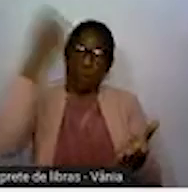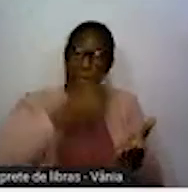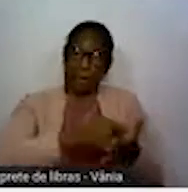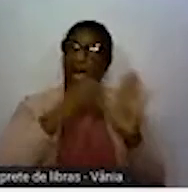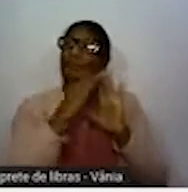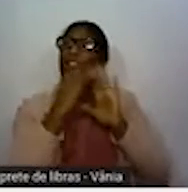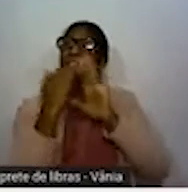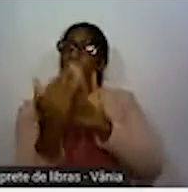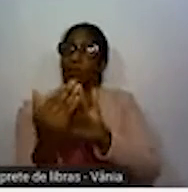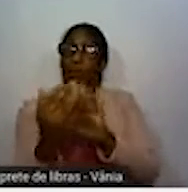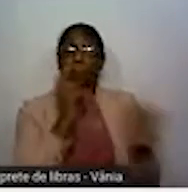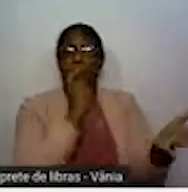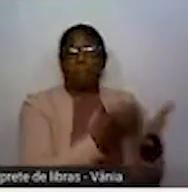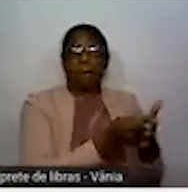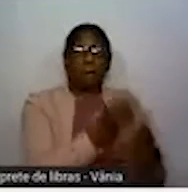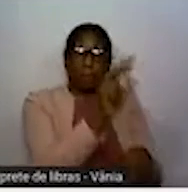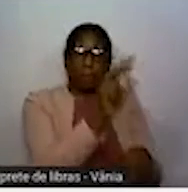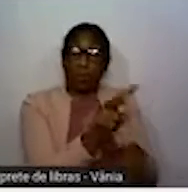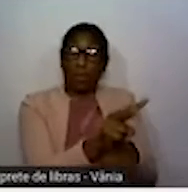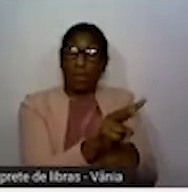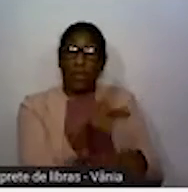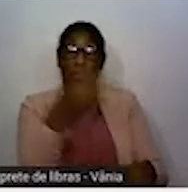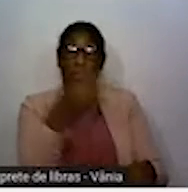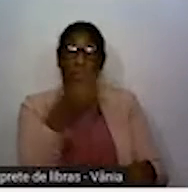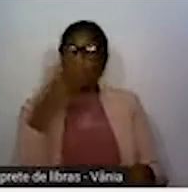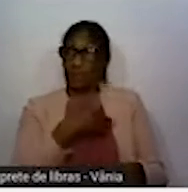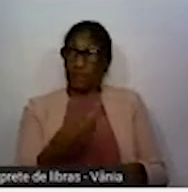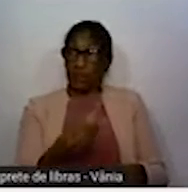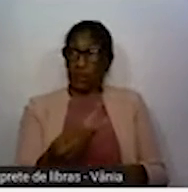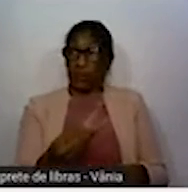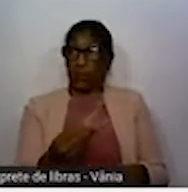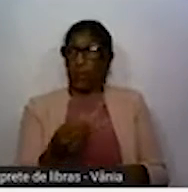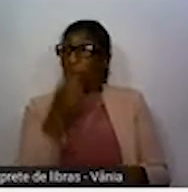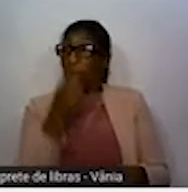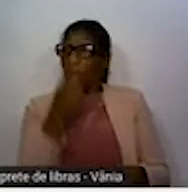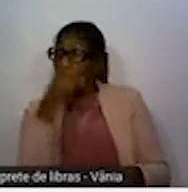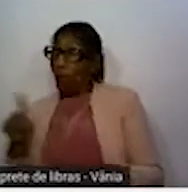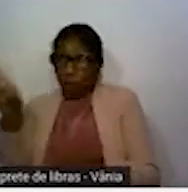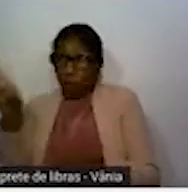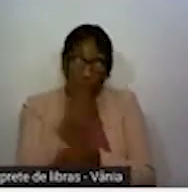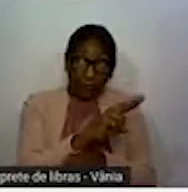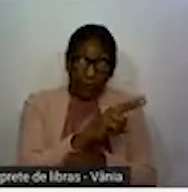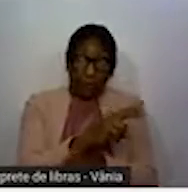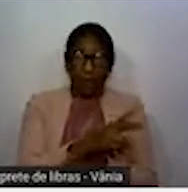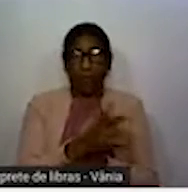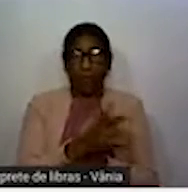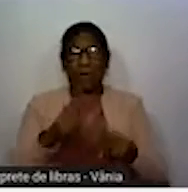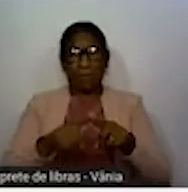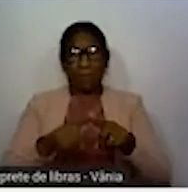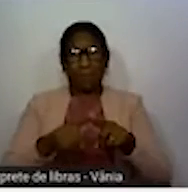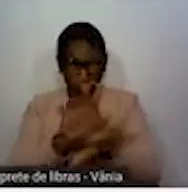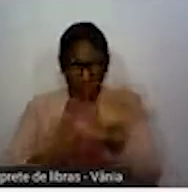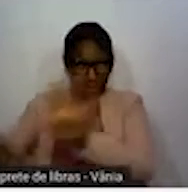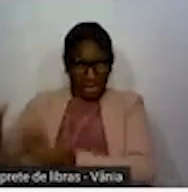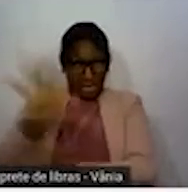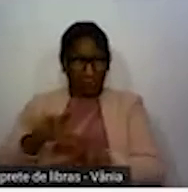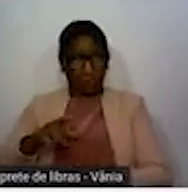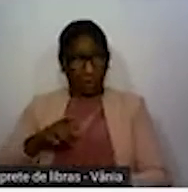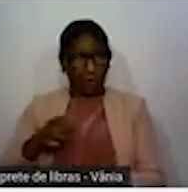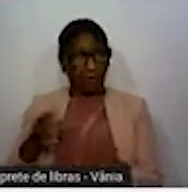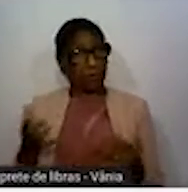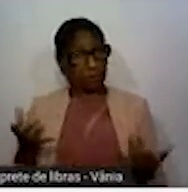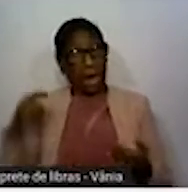sem ter os cuidados que nós estamos colocando aqui como requisitos e que terão que ser observados pelas escolas estão